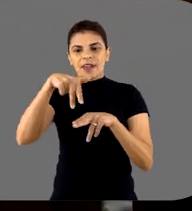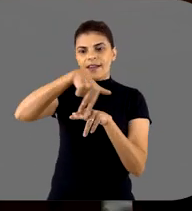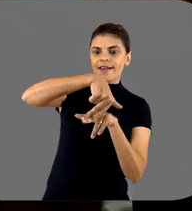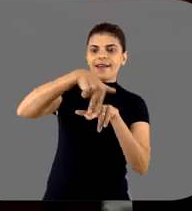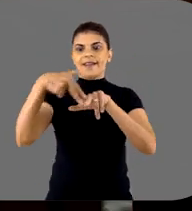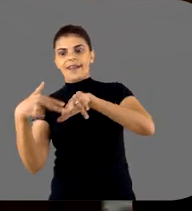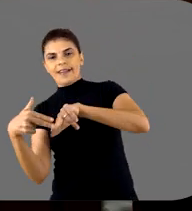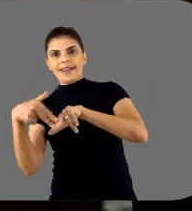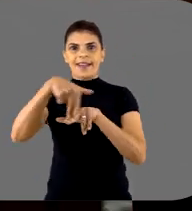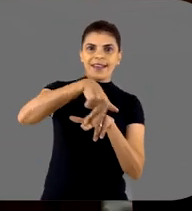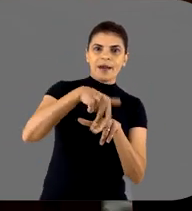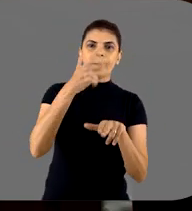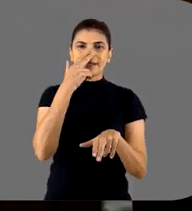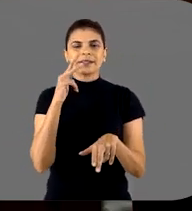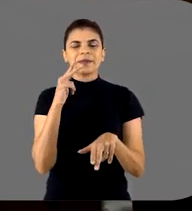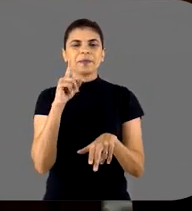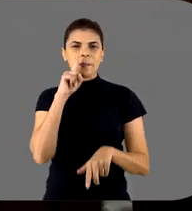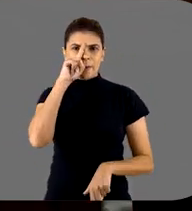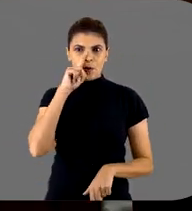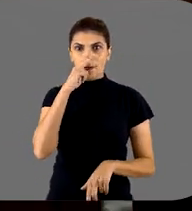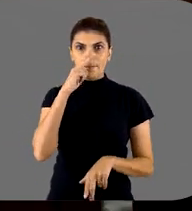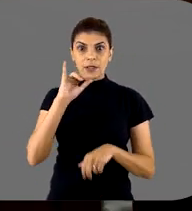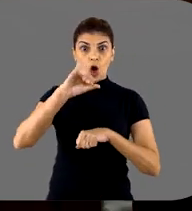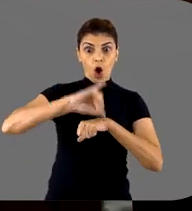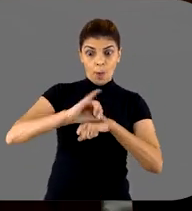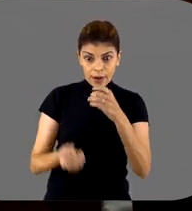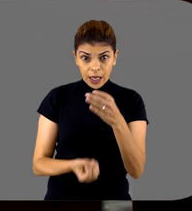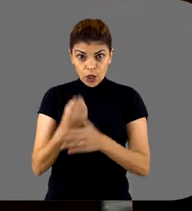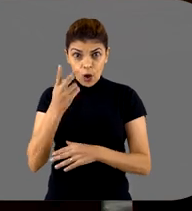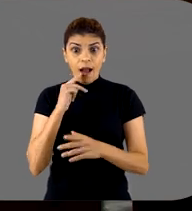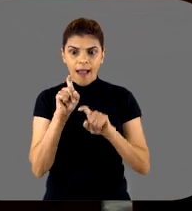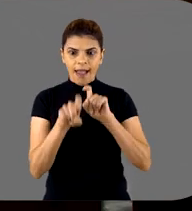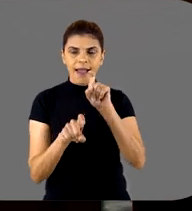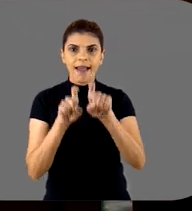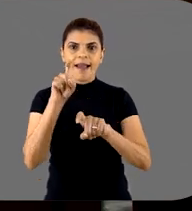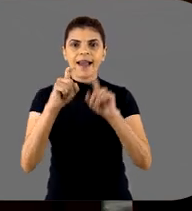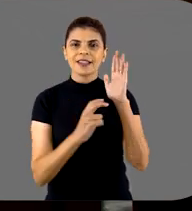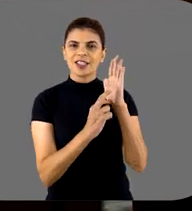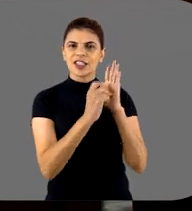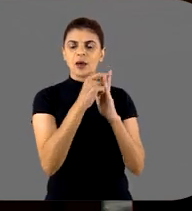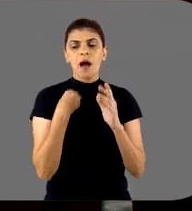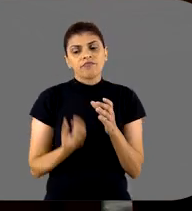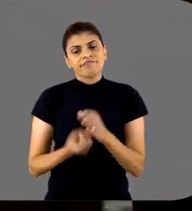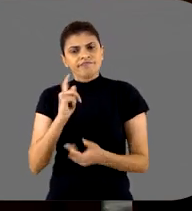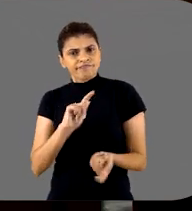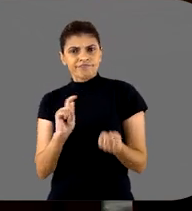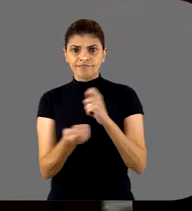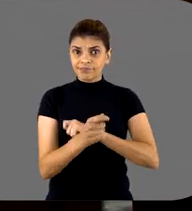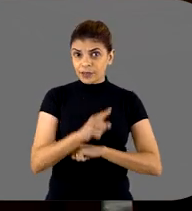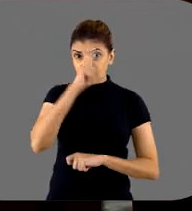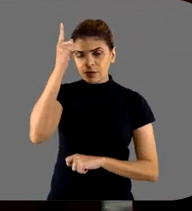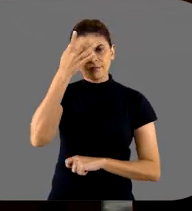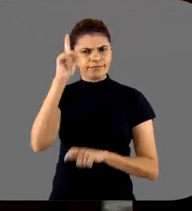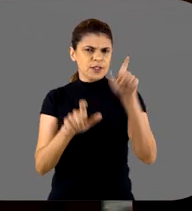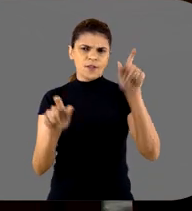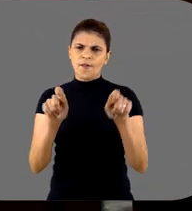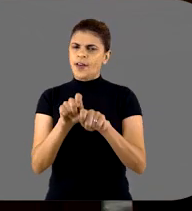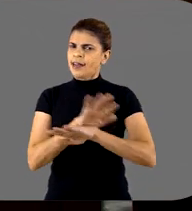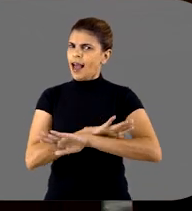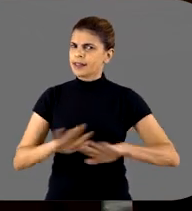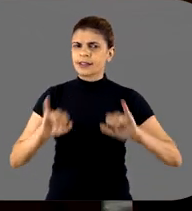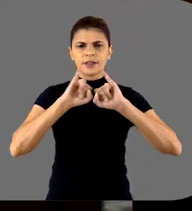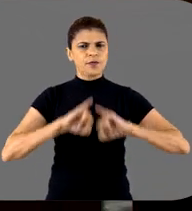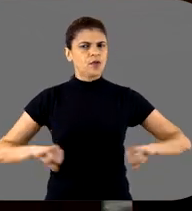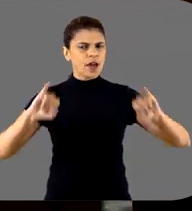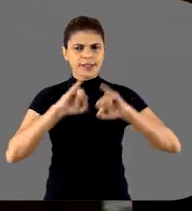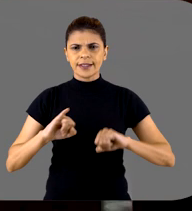coisa de fazer acrobacia, portanto perigosa? Ou seja, mantém o objeto como foi criado, mas reinventa completamente o uso. As pessoas